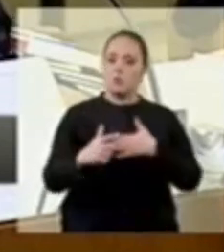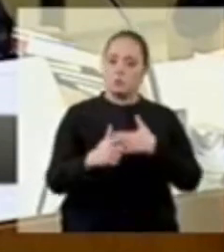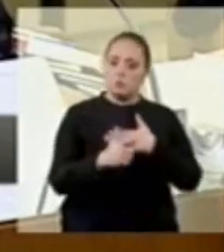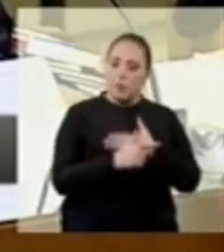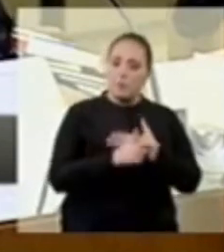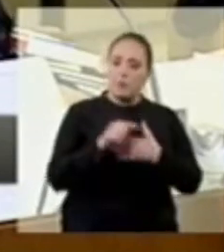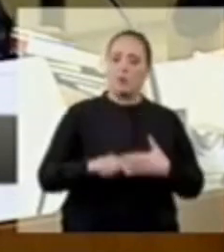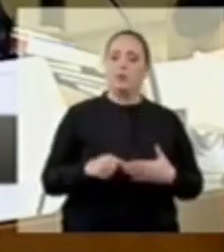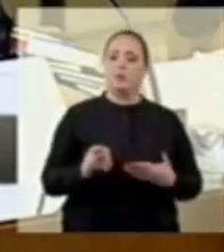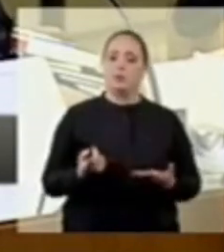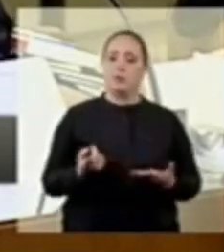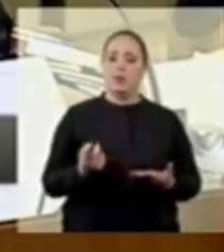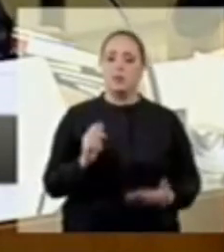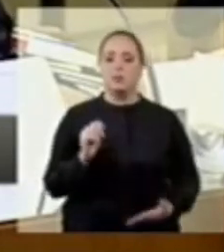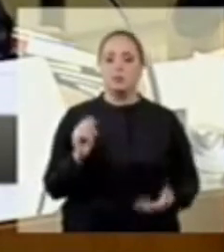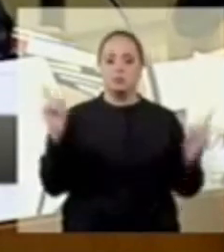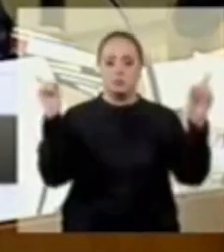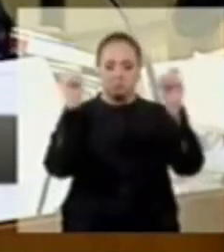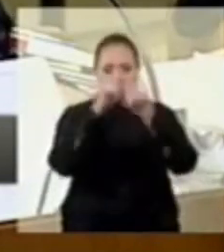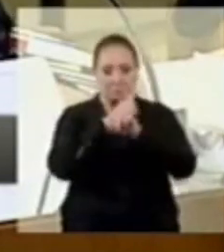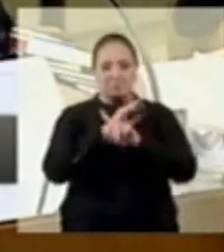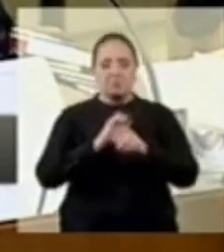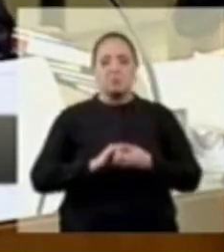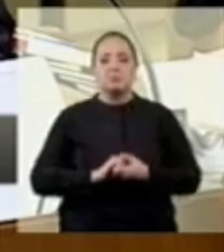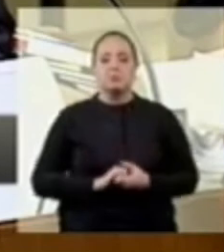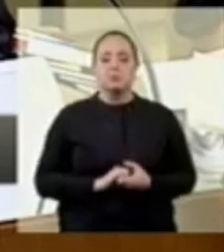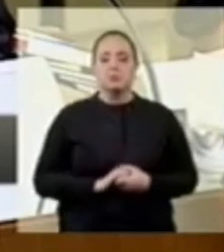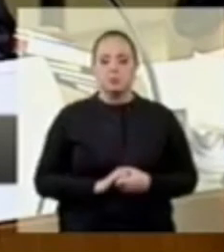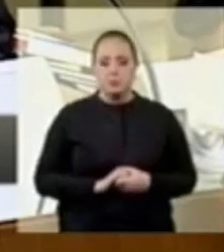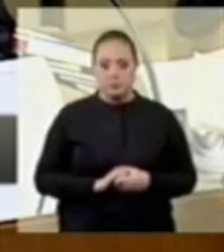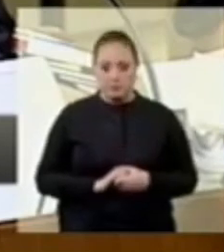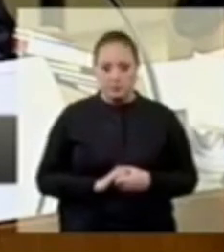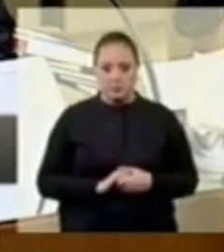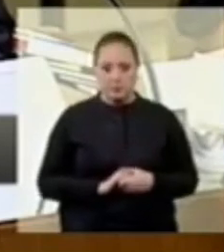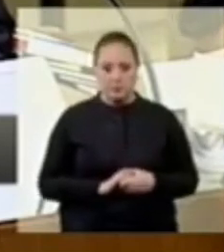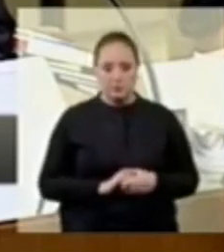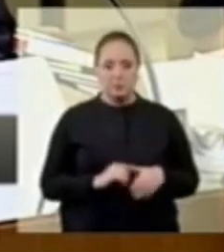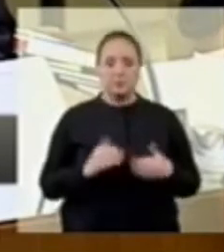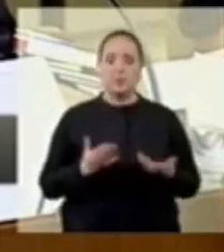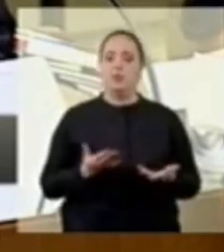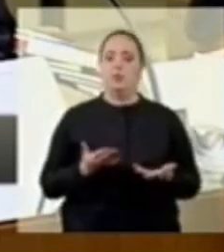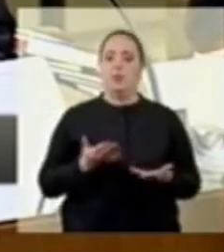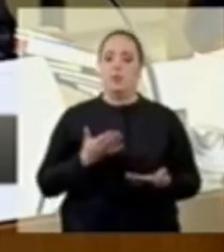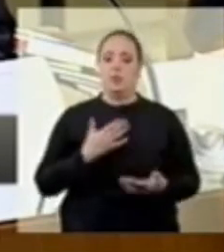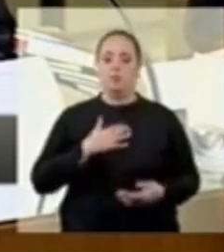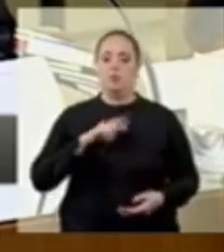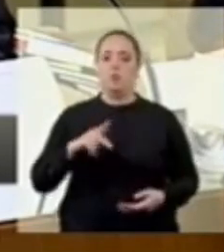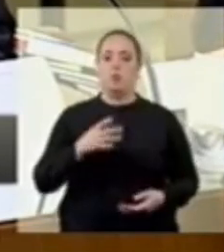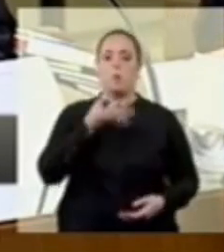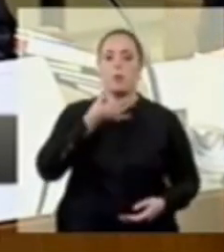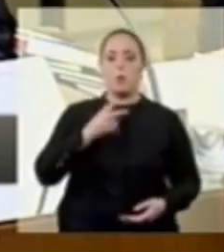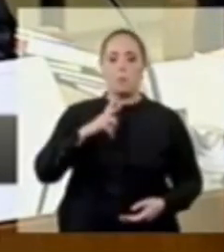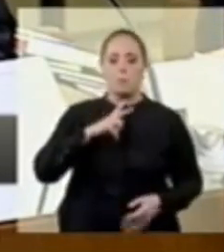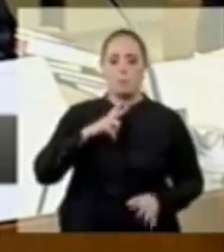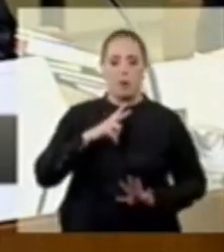como possa ser e muito acima de sentimentos pessoais é o